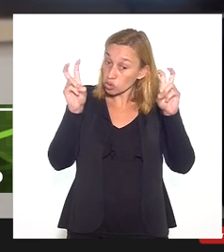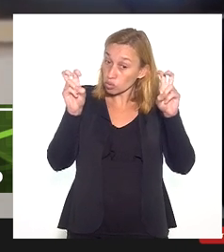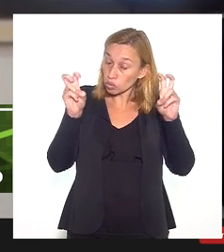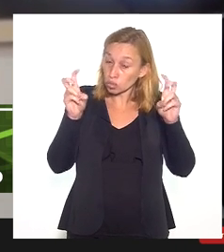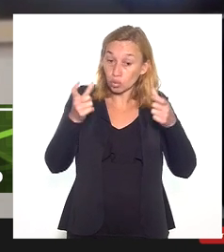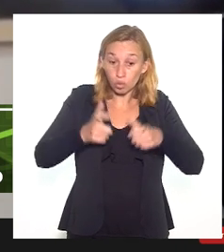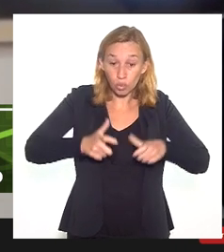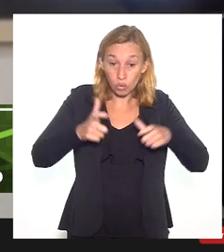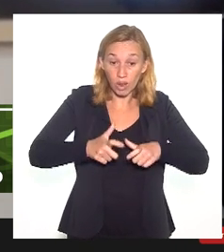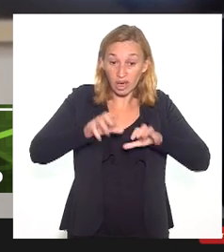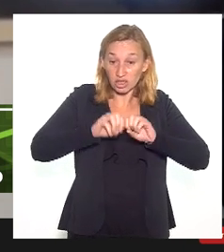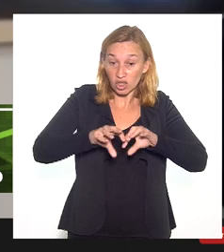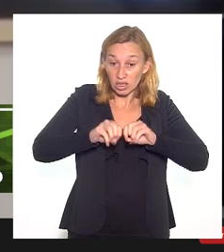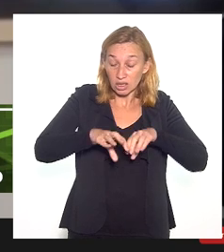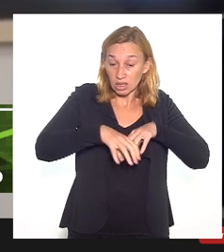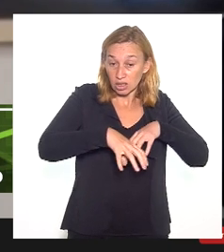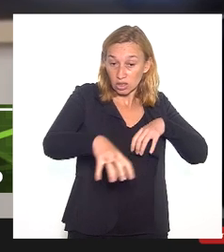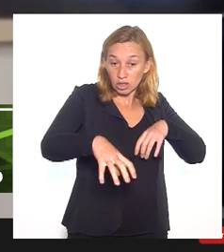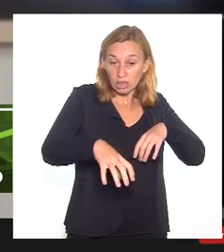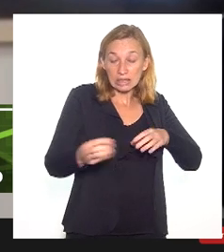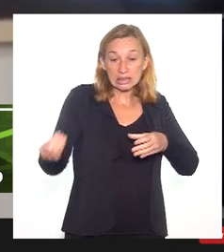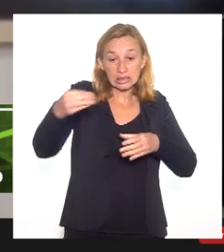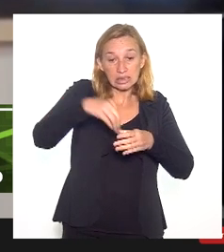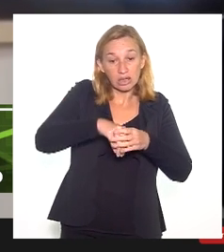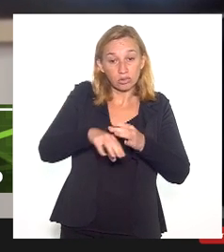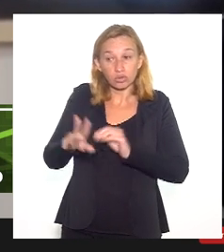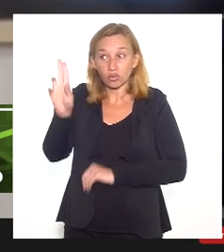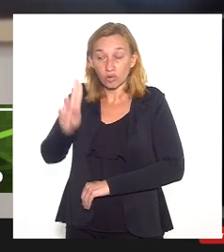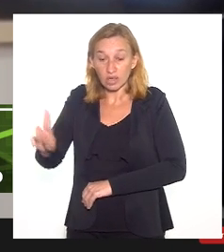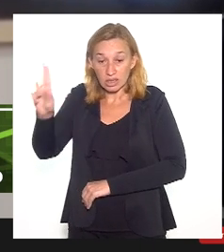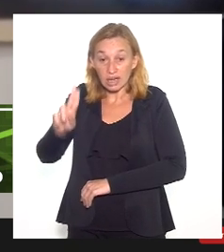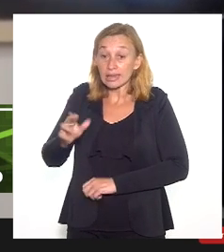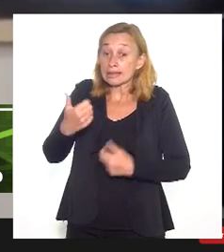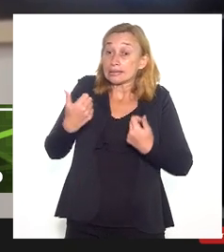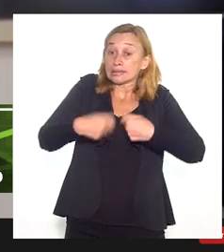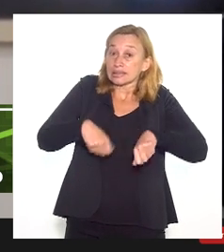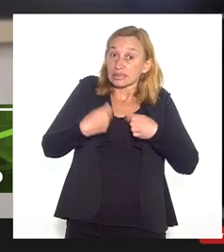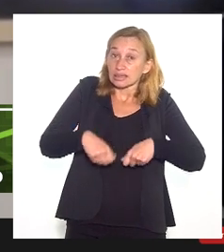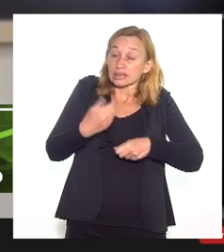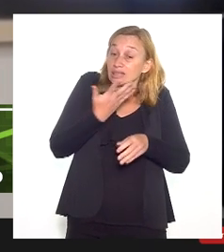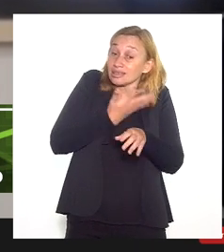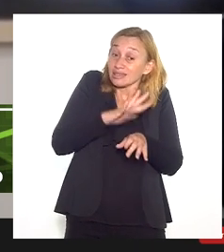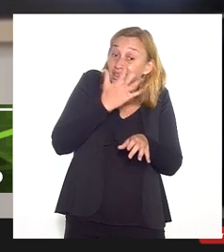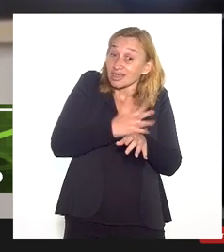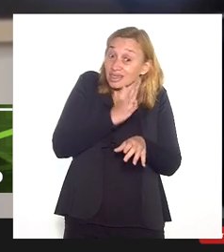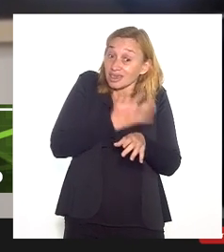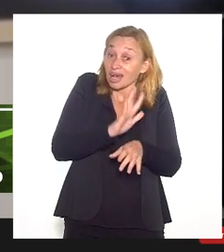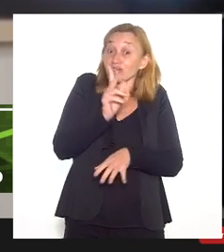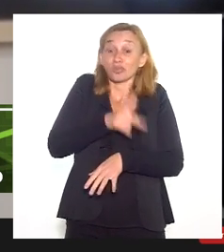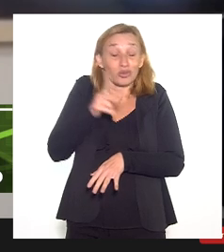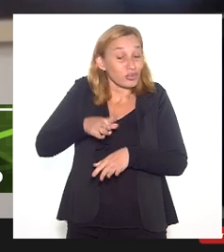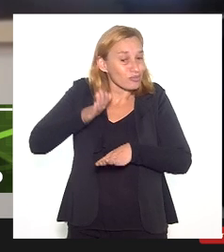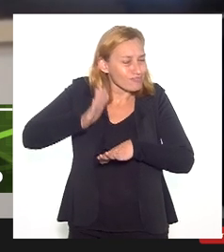lugar do ensino à distância, dentro das universidades, e a necessidade de treinar os professores cada vez mais para